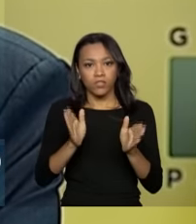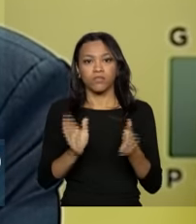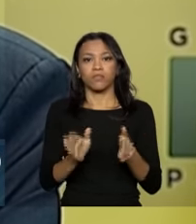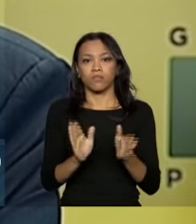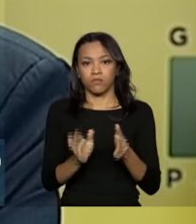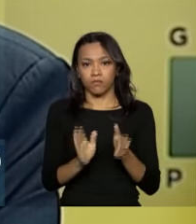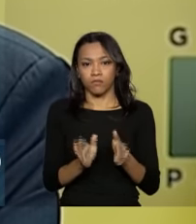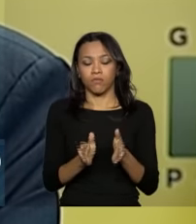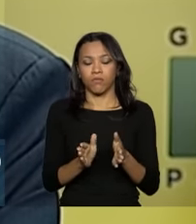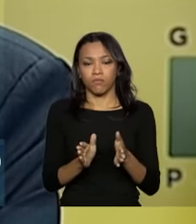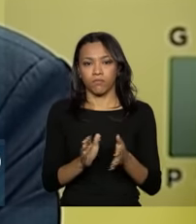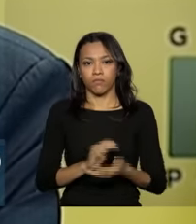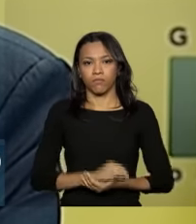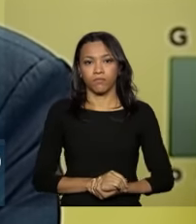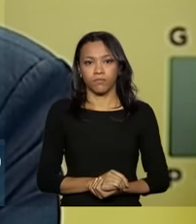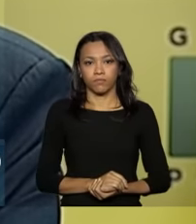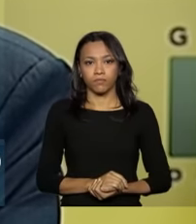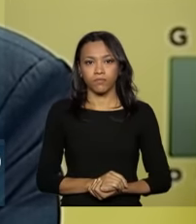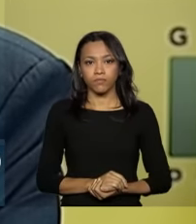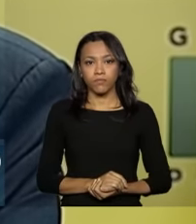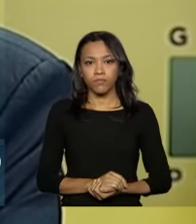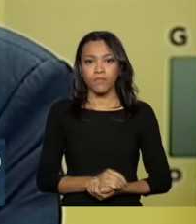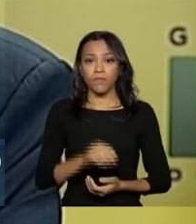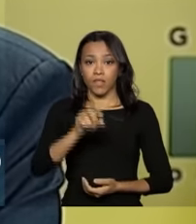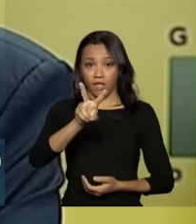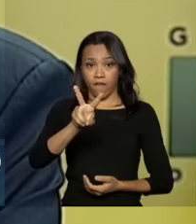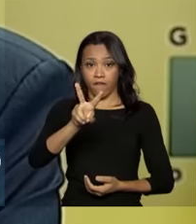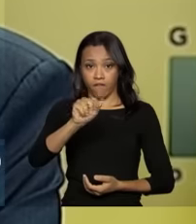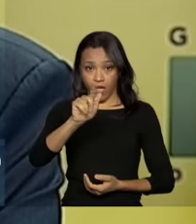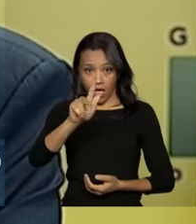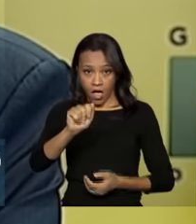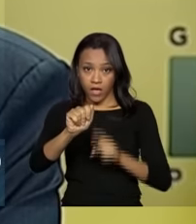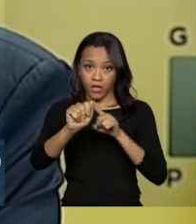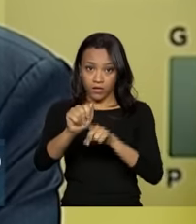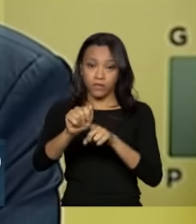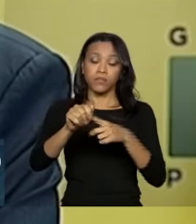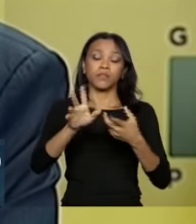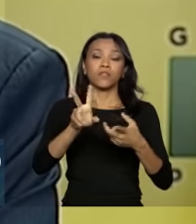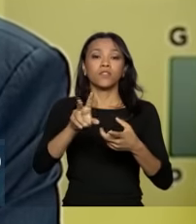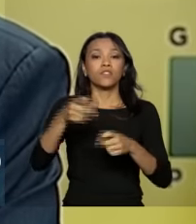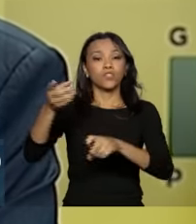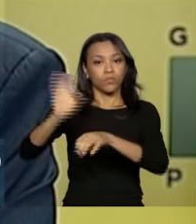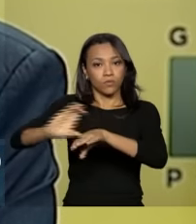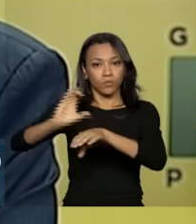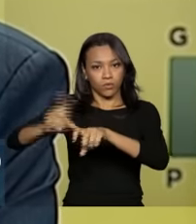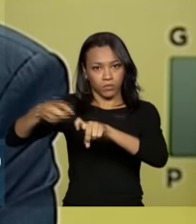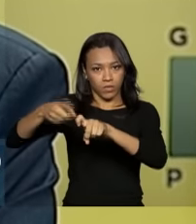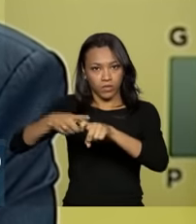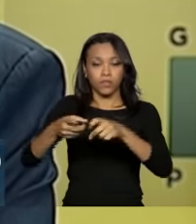de vagas de graduação entre capital e interior. Vocês olham,